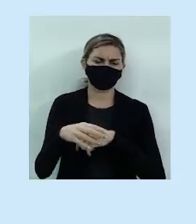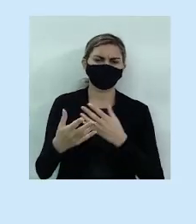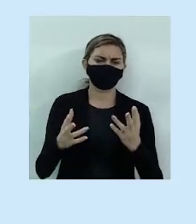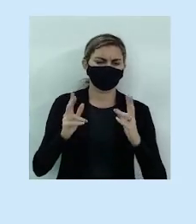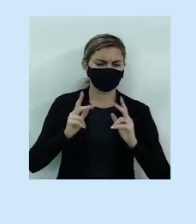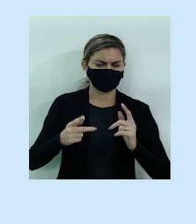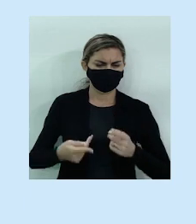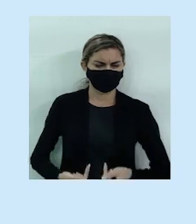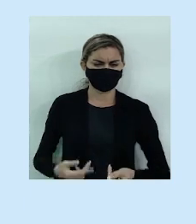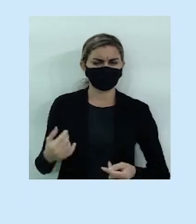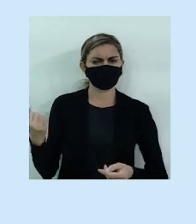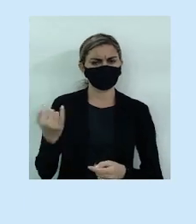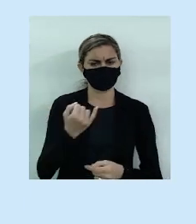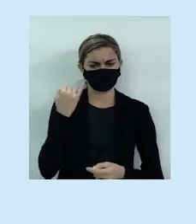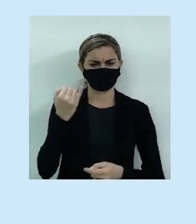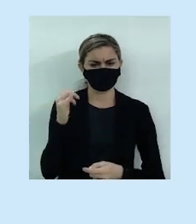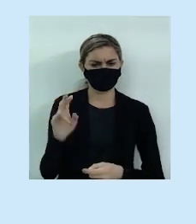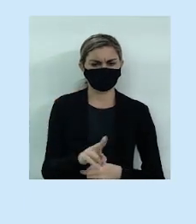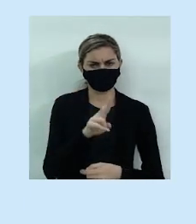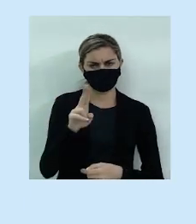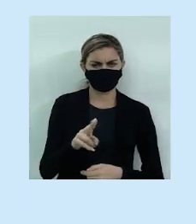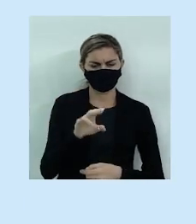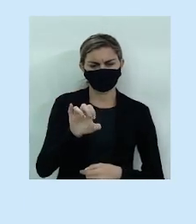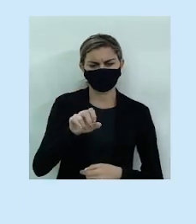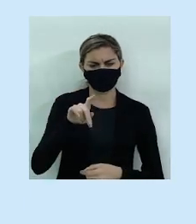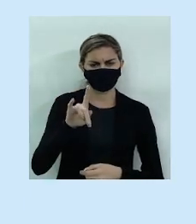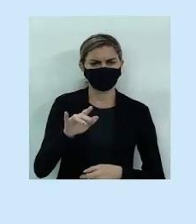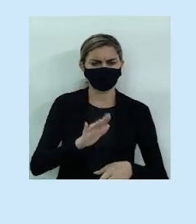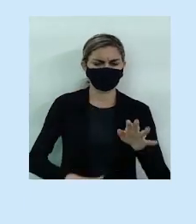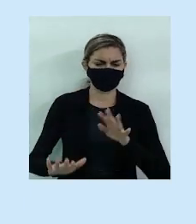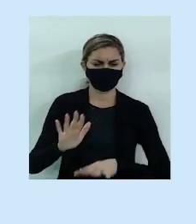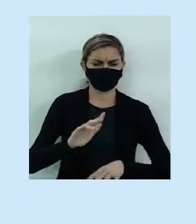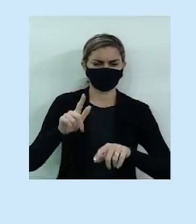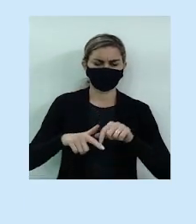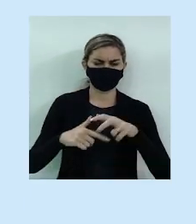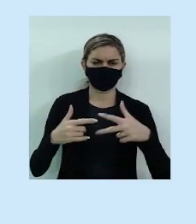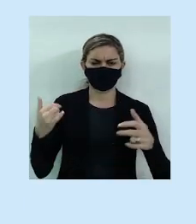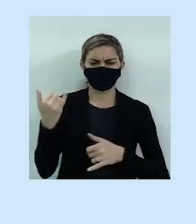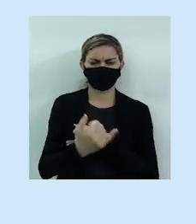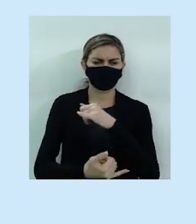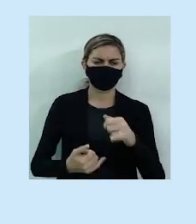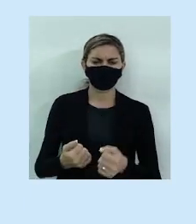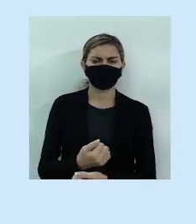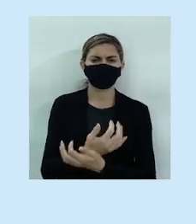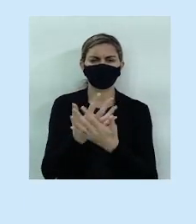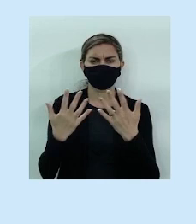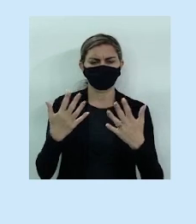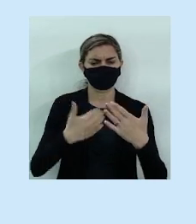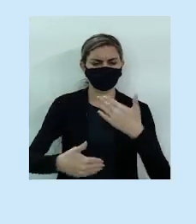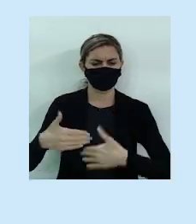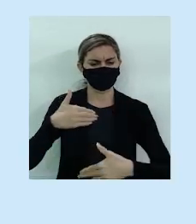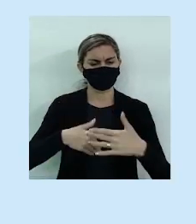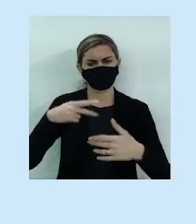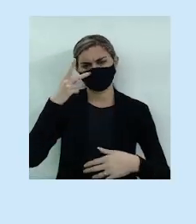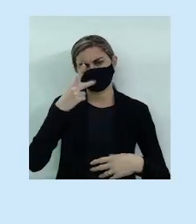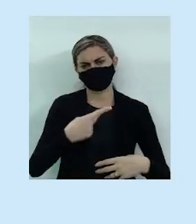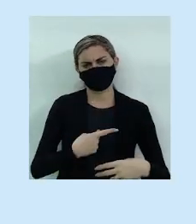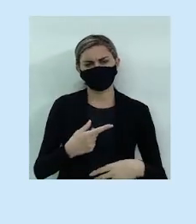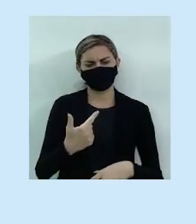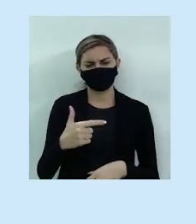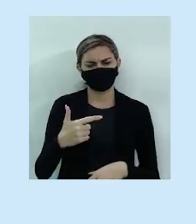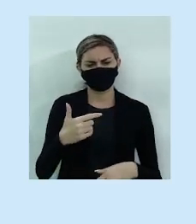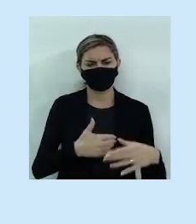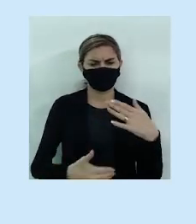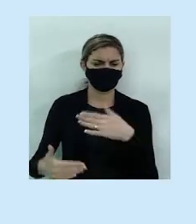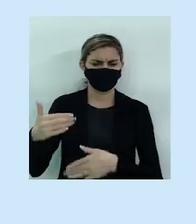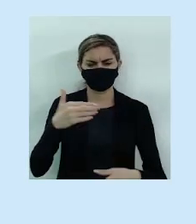humano. Então é importante que a gente use o EPI, tanto para o cuidado com o material informacional, quanto o cuidado conosco. para que a gente não tenha